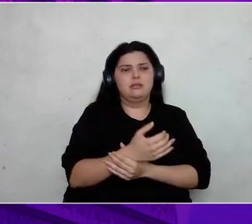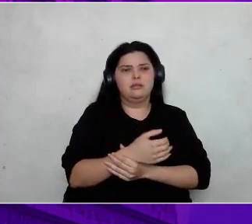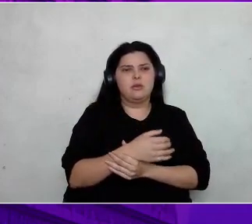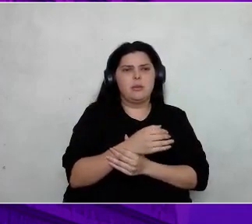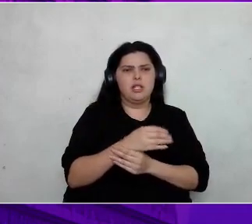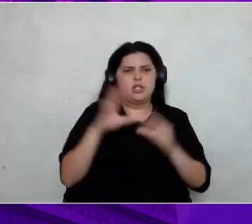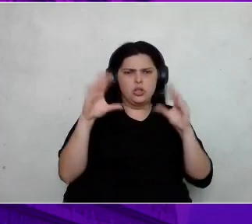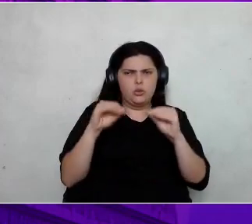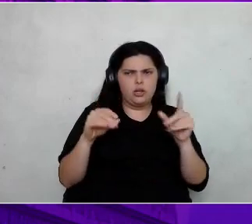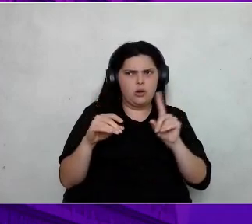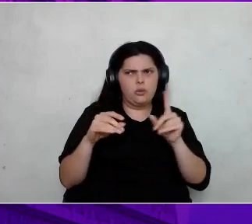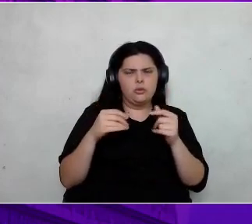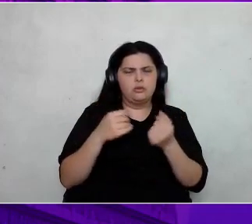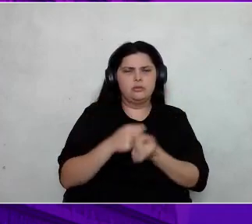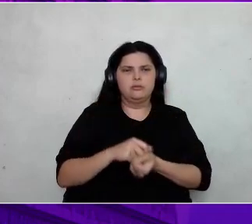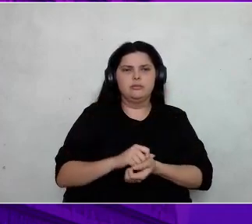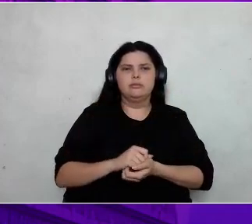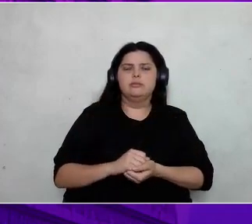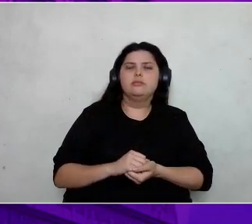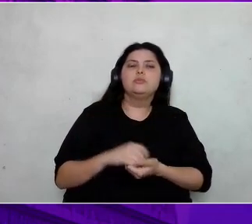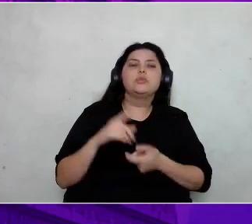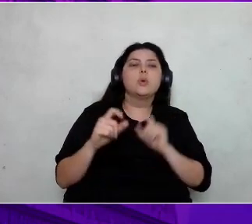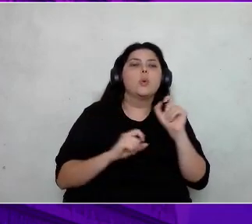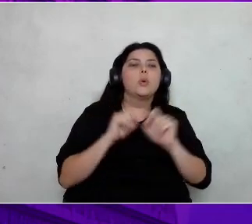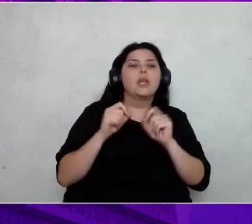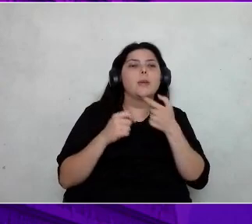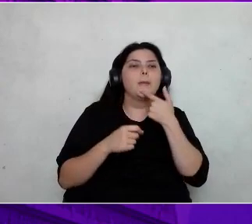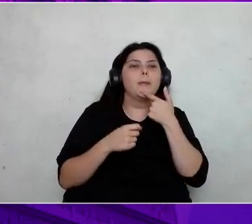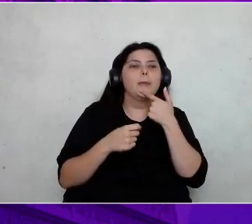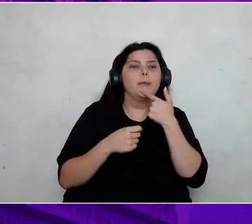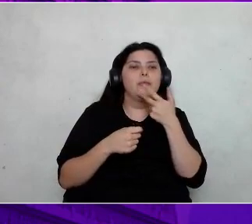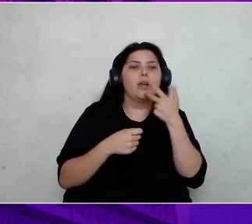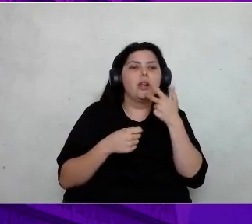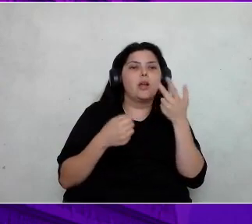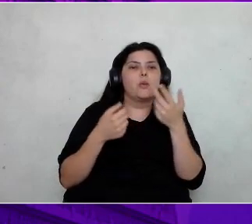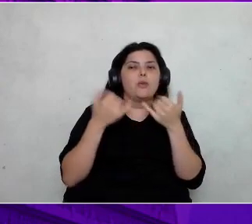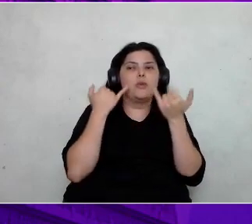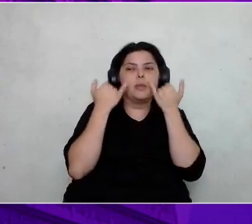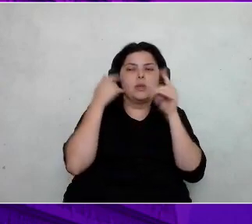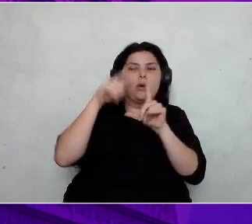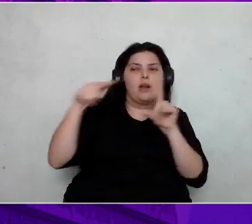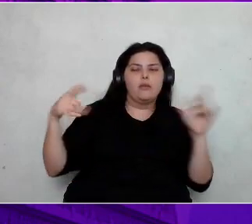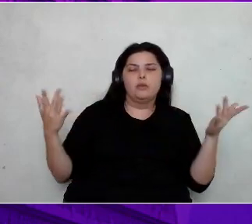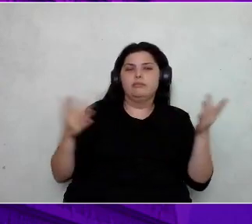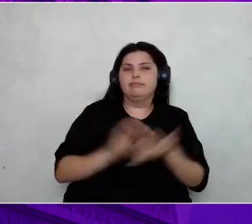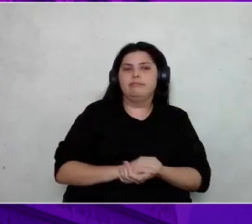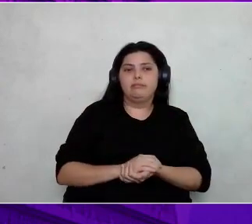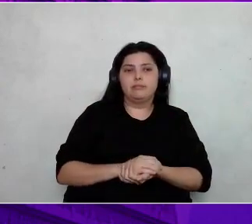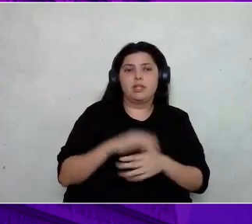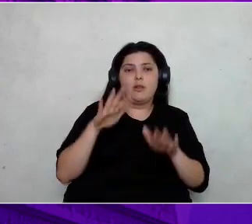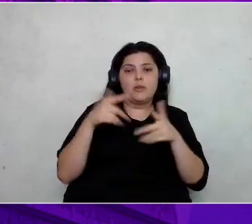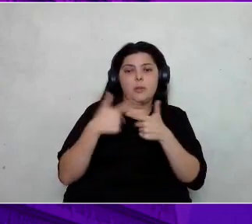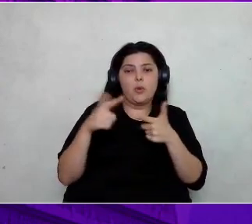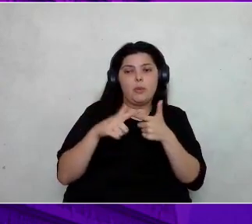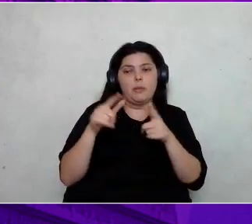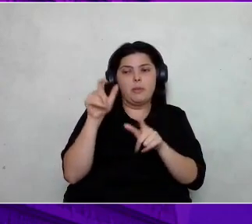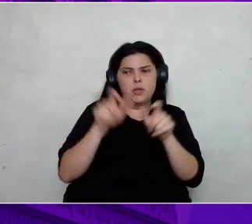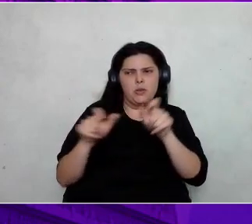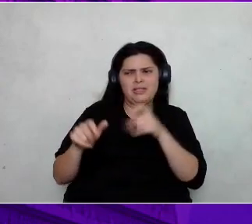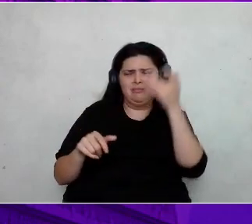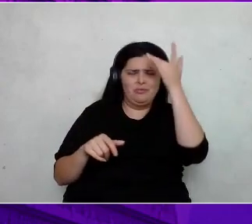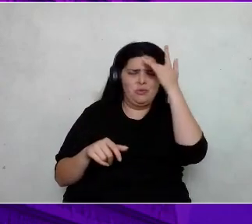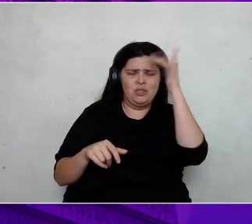falhou? Tá. O que vocês estão tentando contar com aquela informação? Então, assim, como talvez eu esteja trazendo um problema que alguns de vocês nem sabiam que vocês